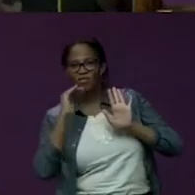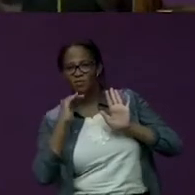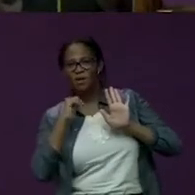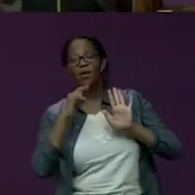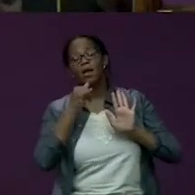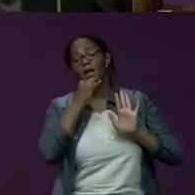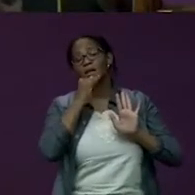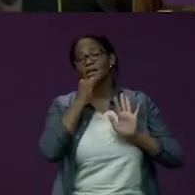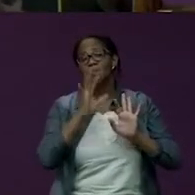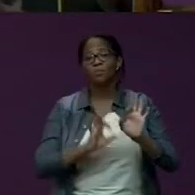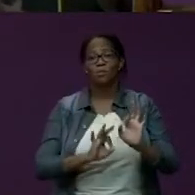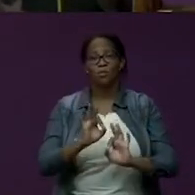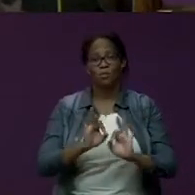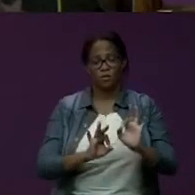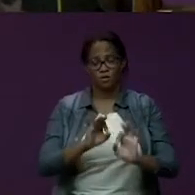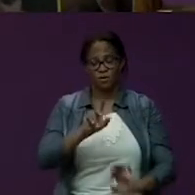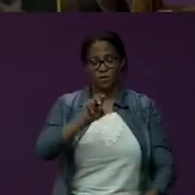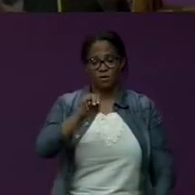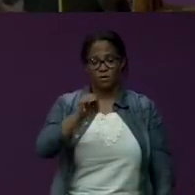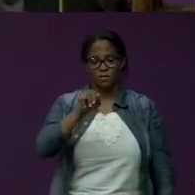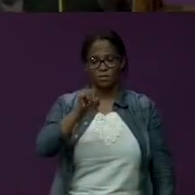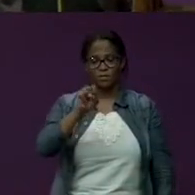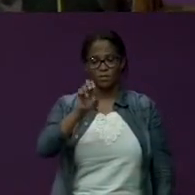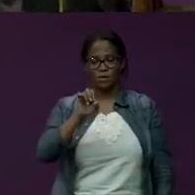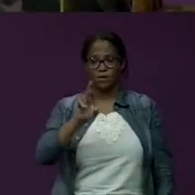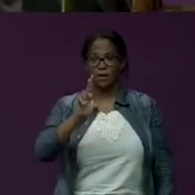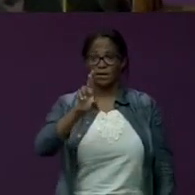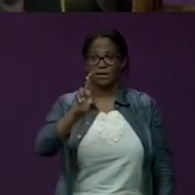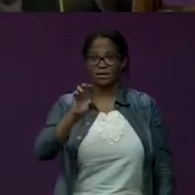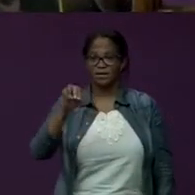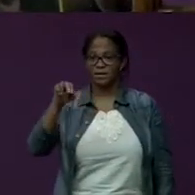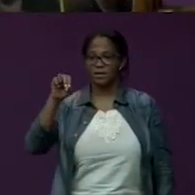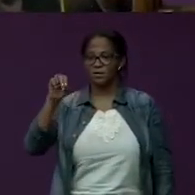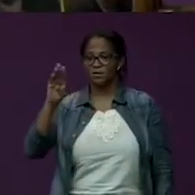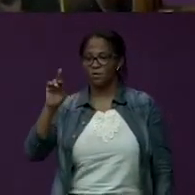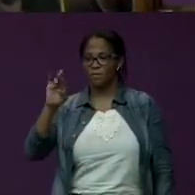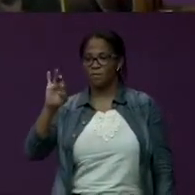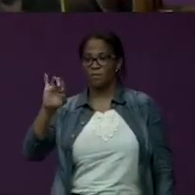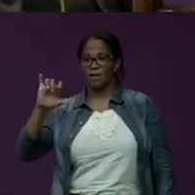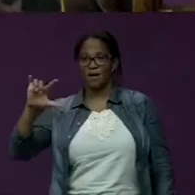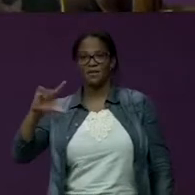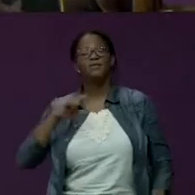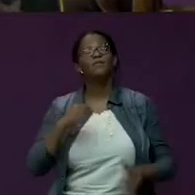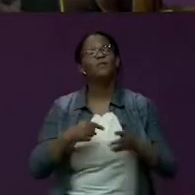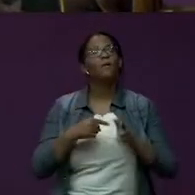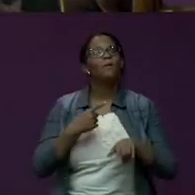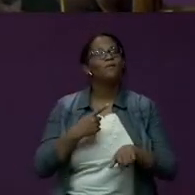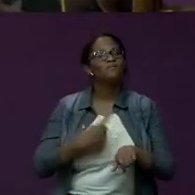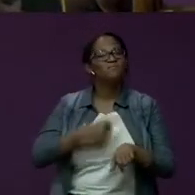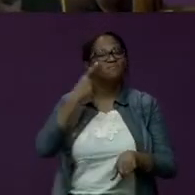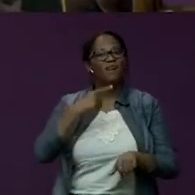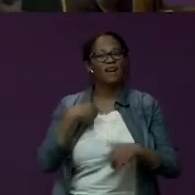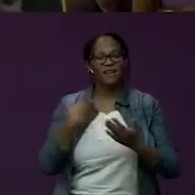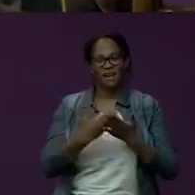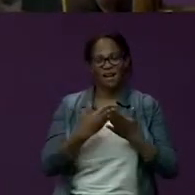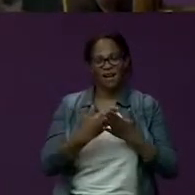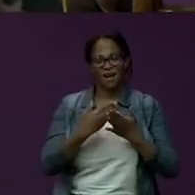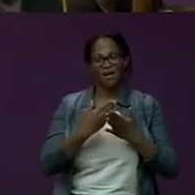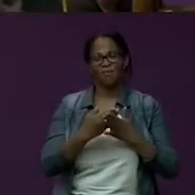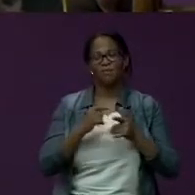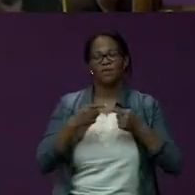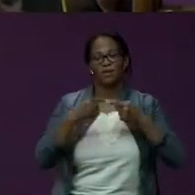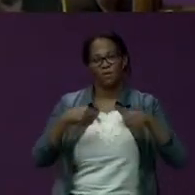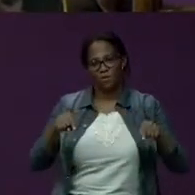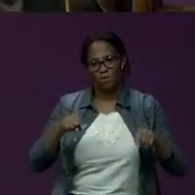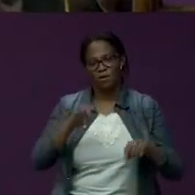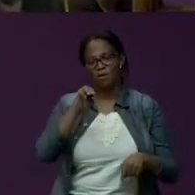Nascer no Brasil, que foi base da nossa aula inaugural, onde estava, inclusive, presente Marielle, né? Marielle que